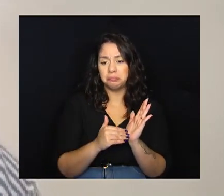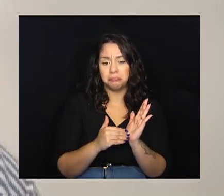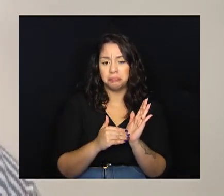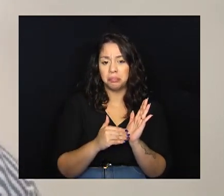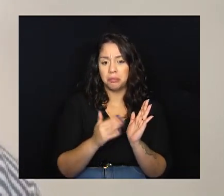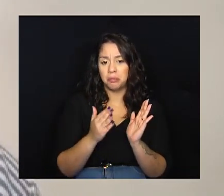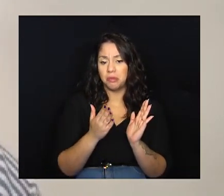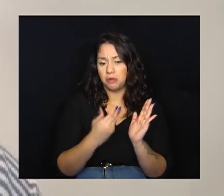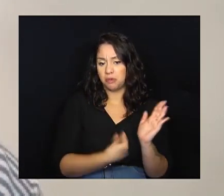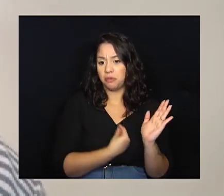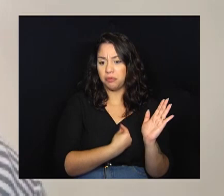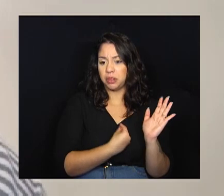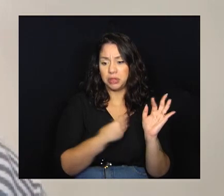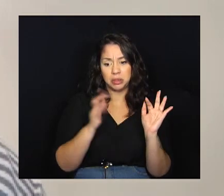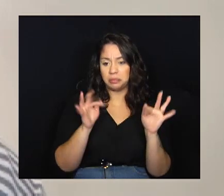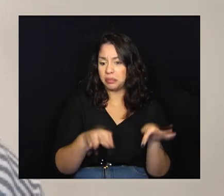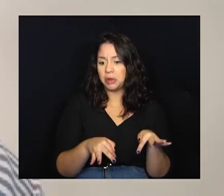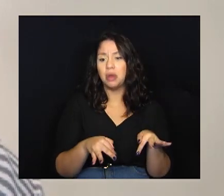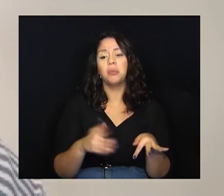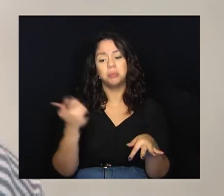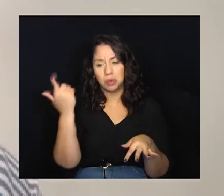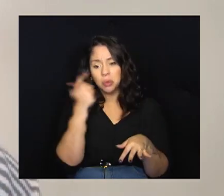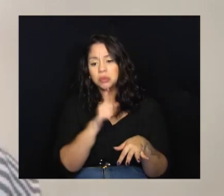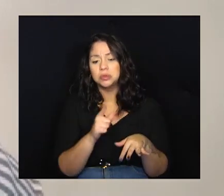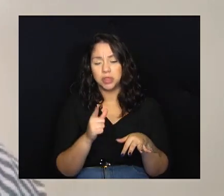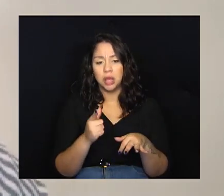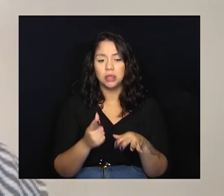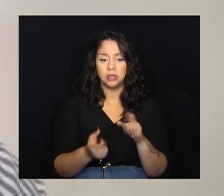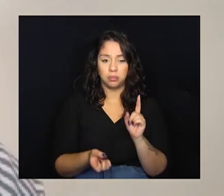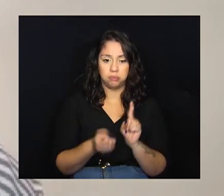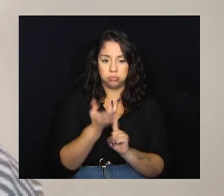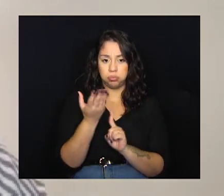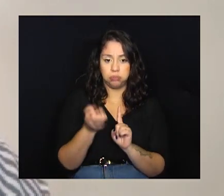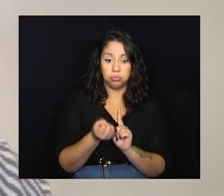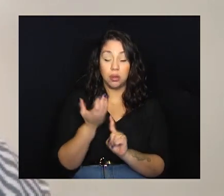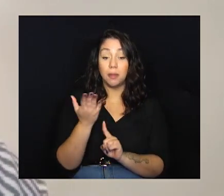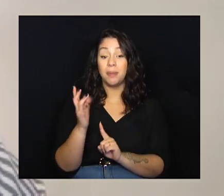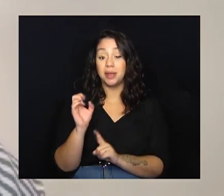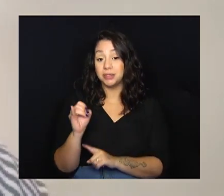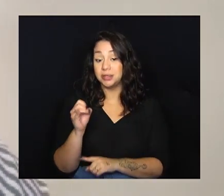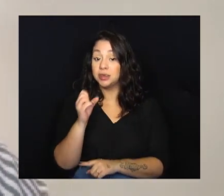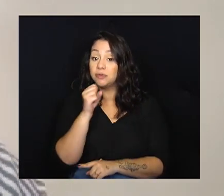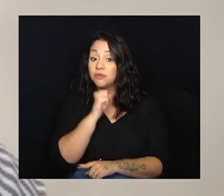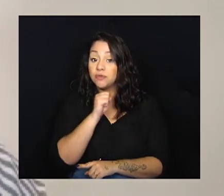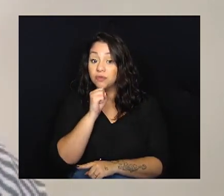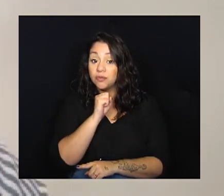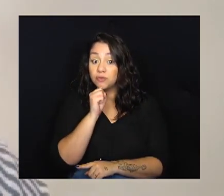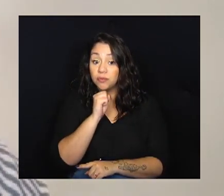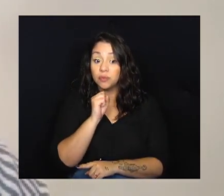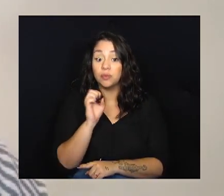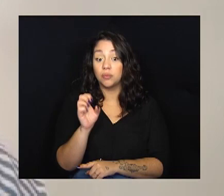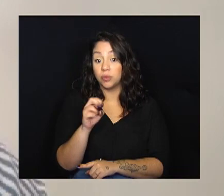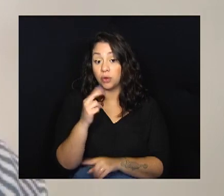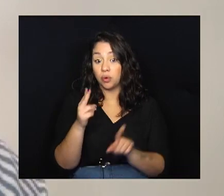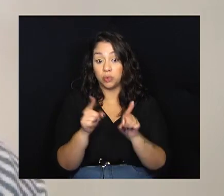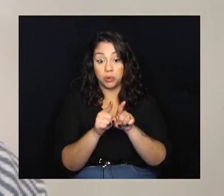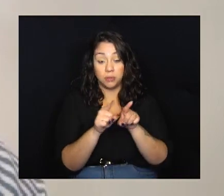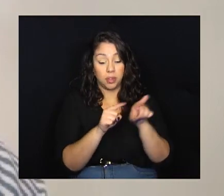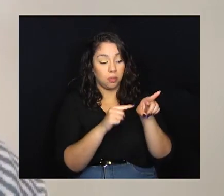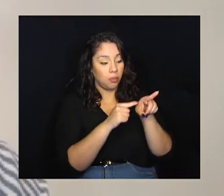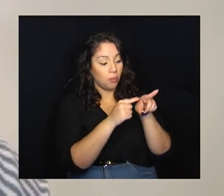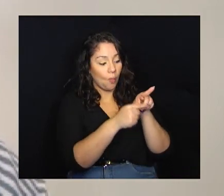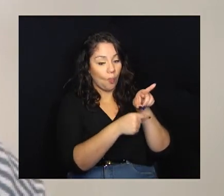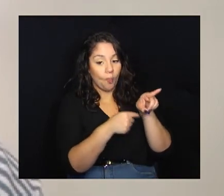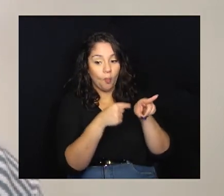o homem Ele vai conseguir produzir a questão é que por exemplo conforme o indivíduo envelhece né até mesmo seus testículos envelhecem